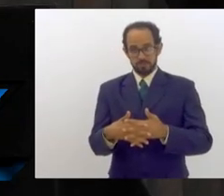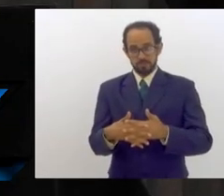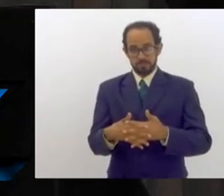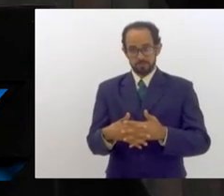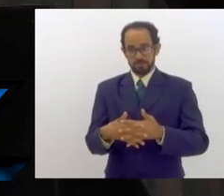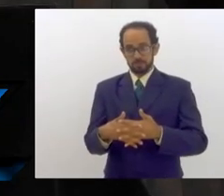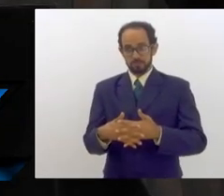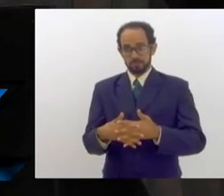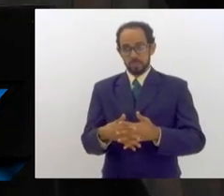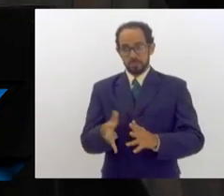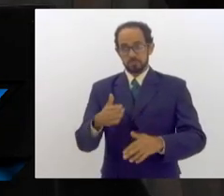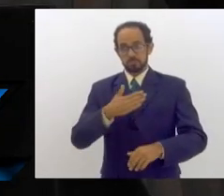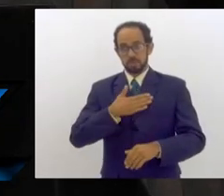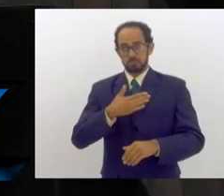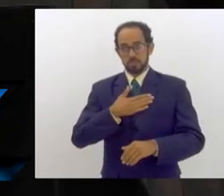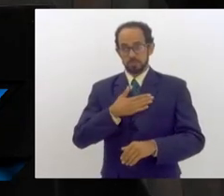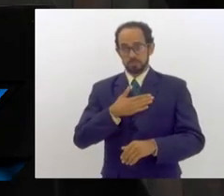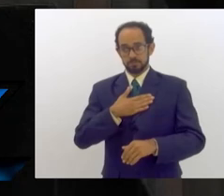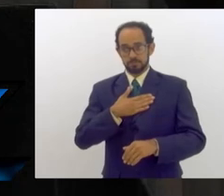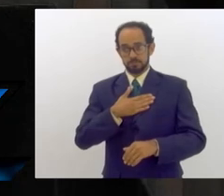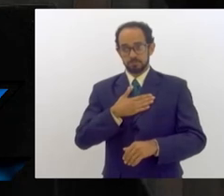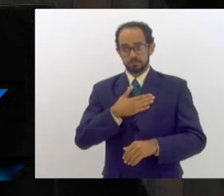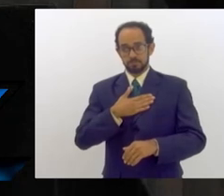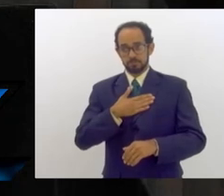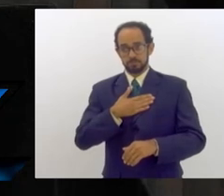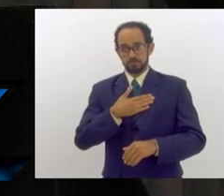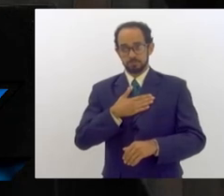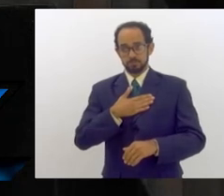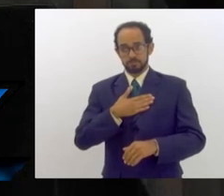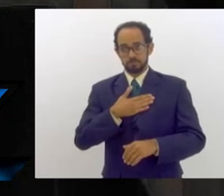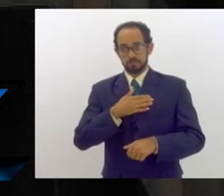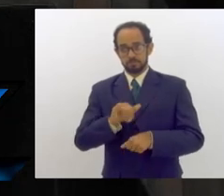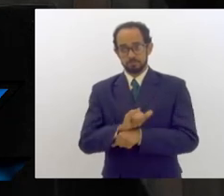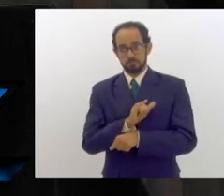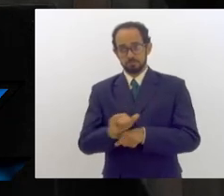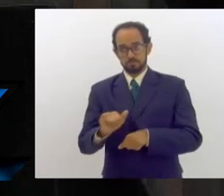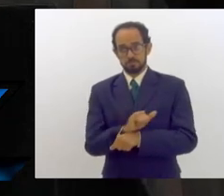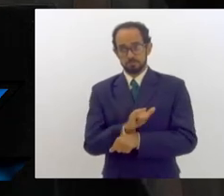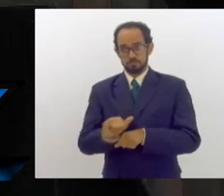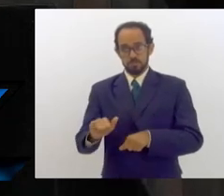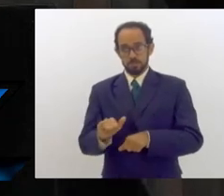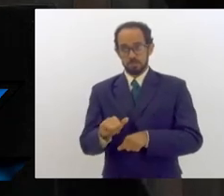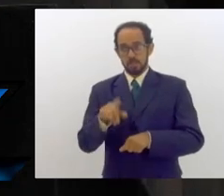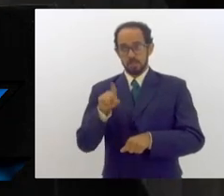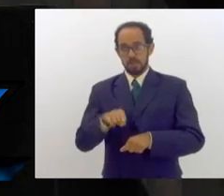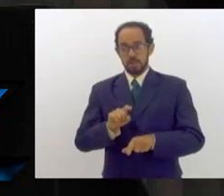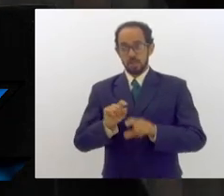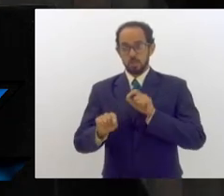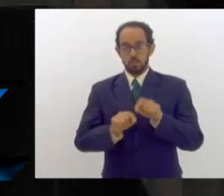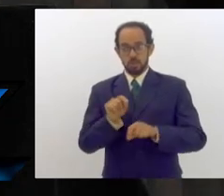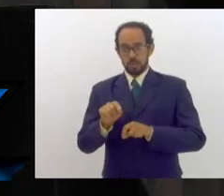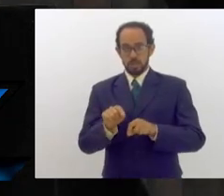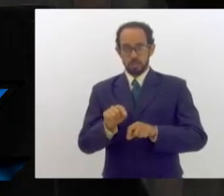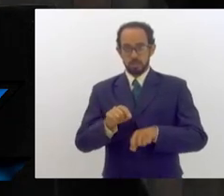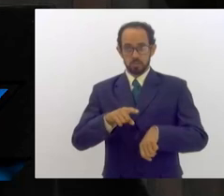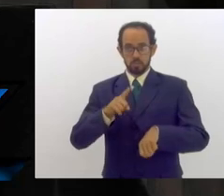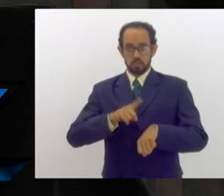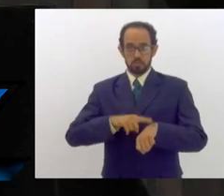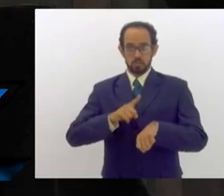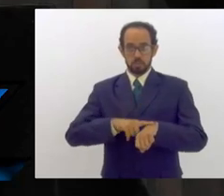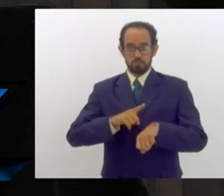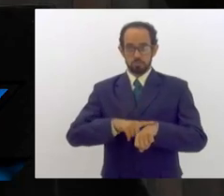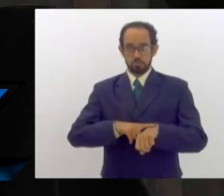Então para mim uma das saídas é no tempo